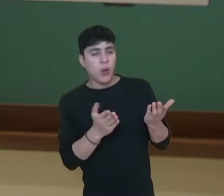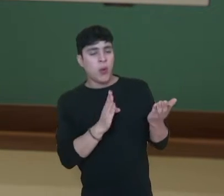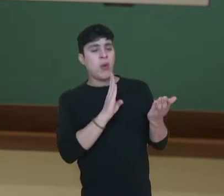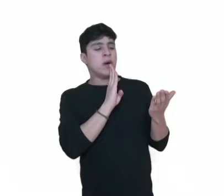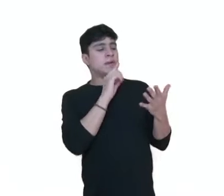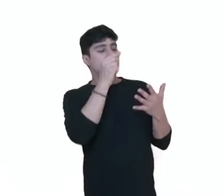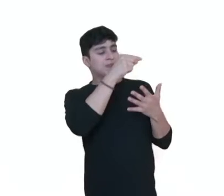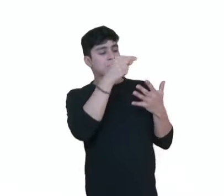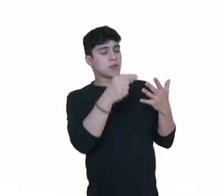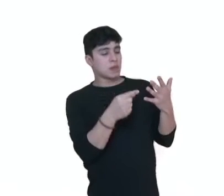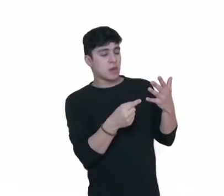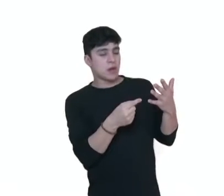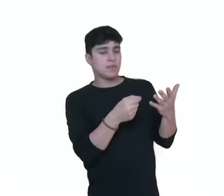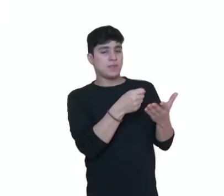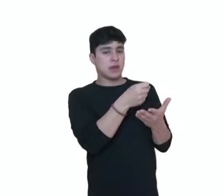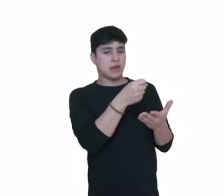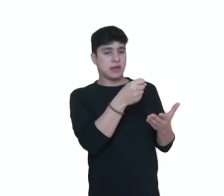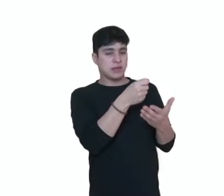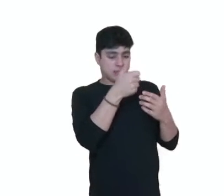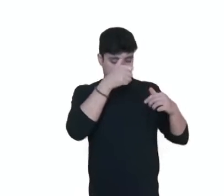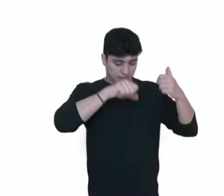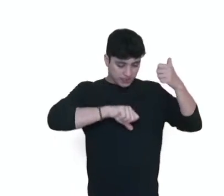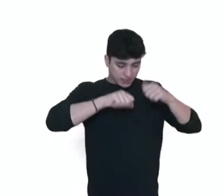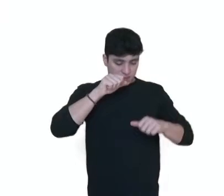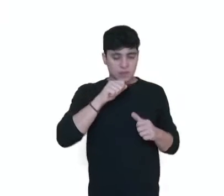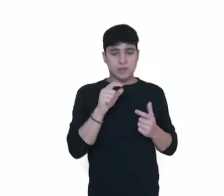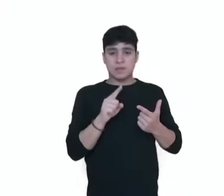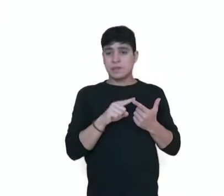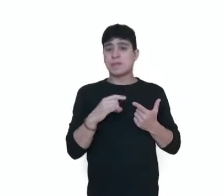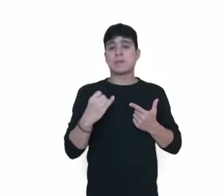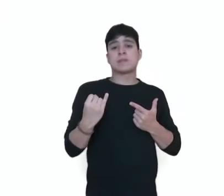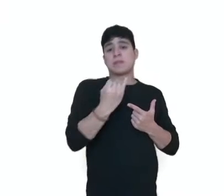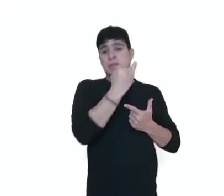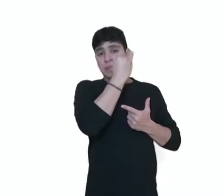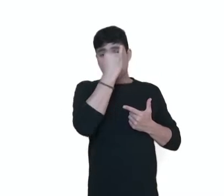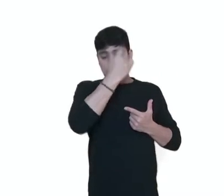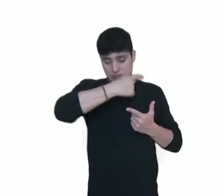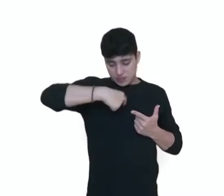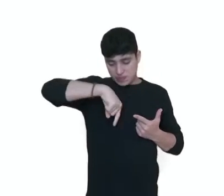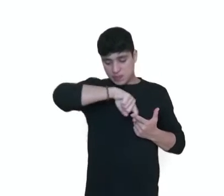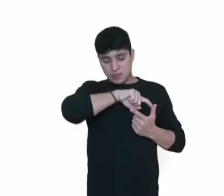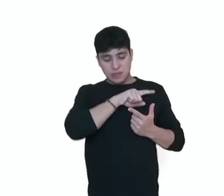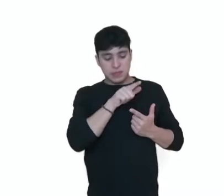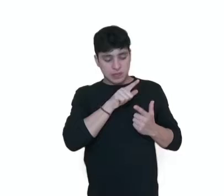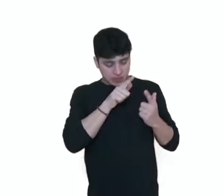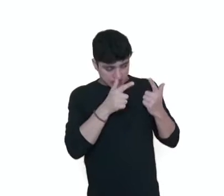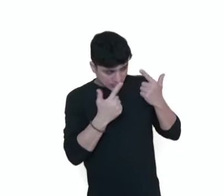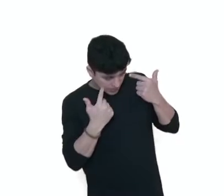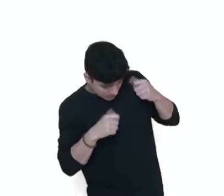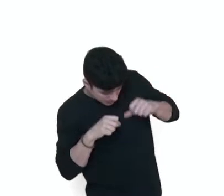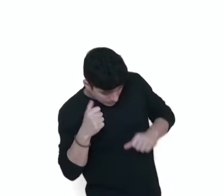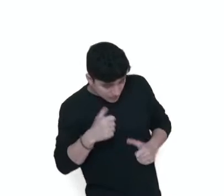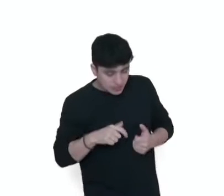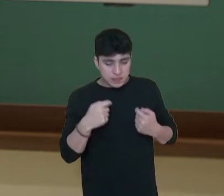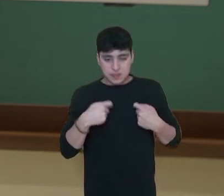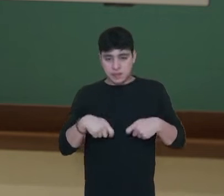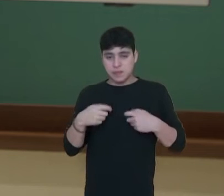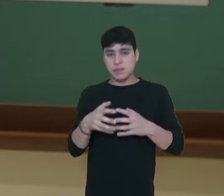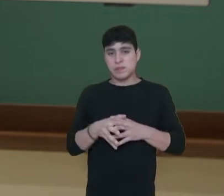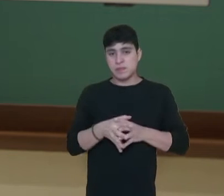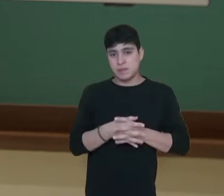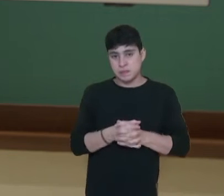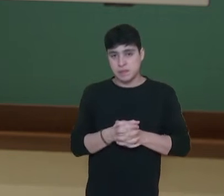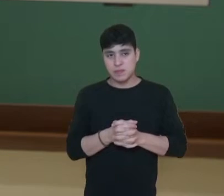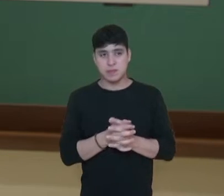elementos básicos da autoavaliação e a importância de se autoavaliar. Vamos começar com